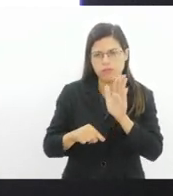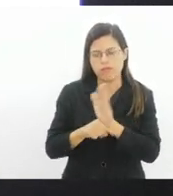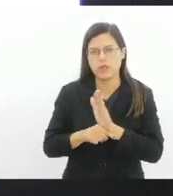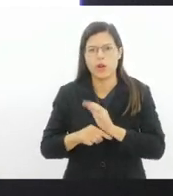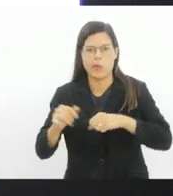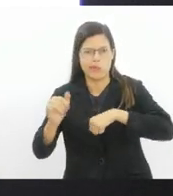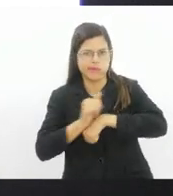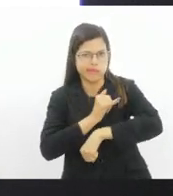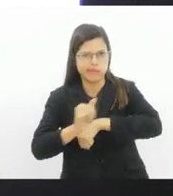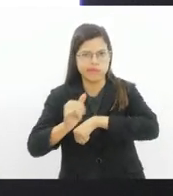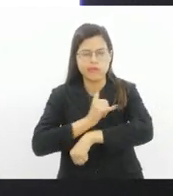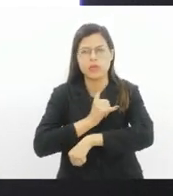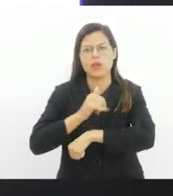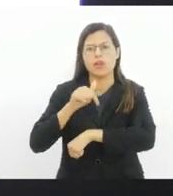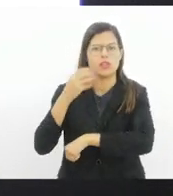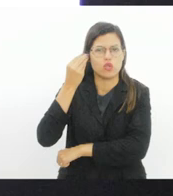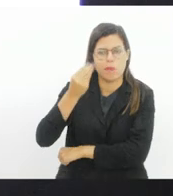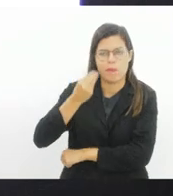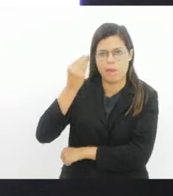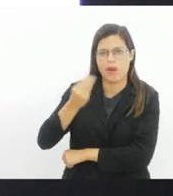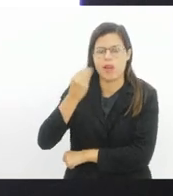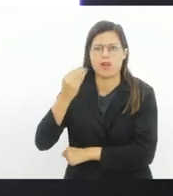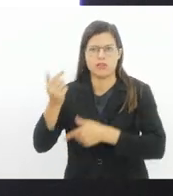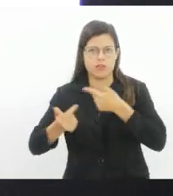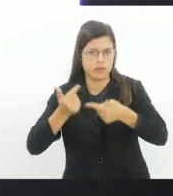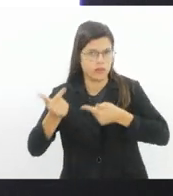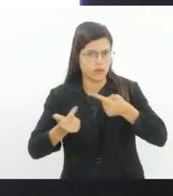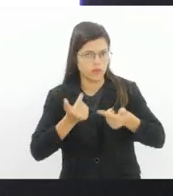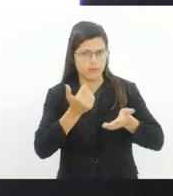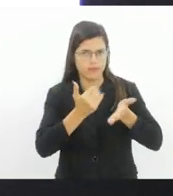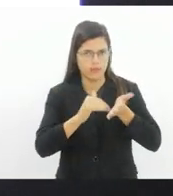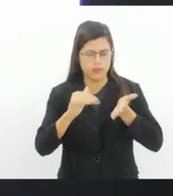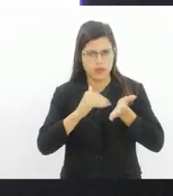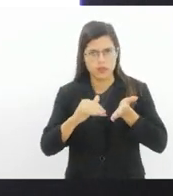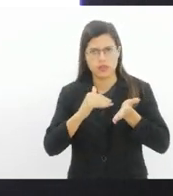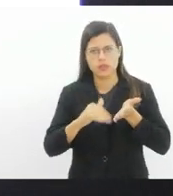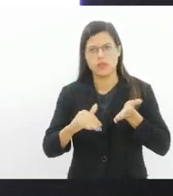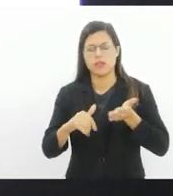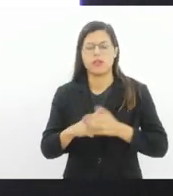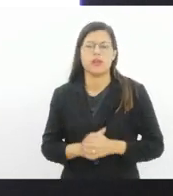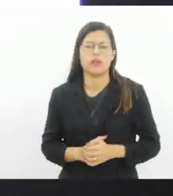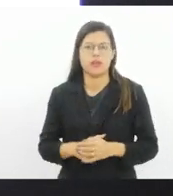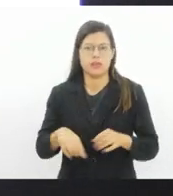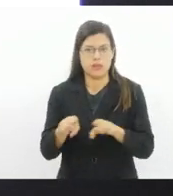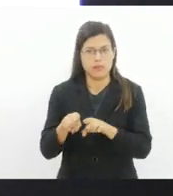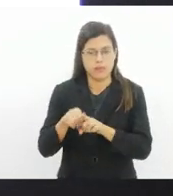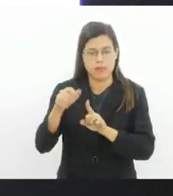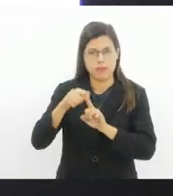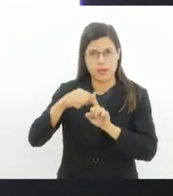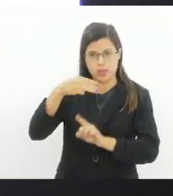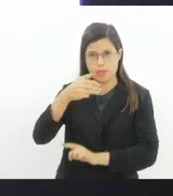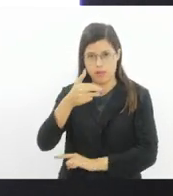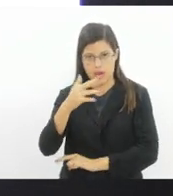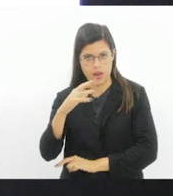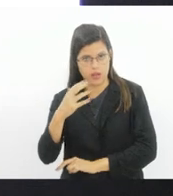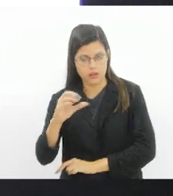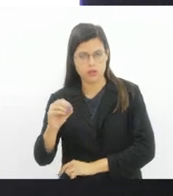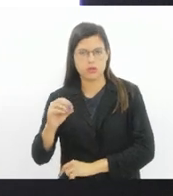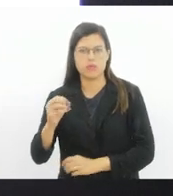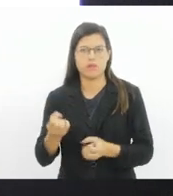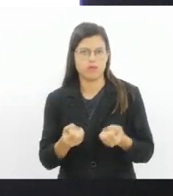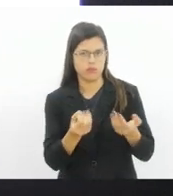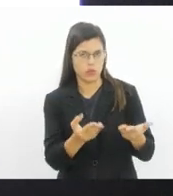na estruturação de dados para o trabalho desenvolvido pela Secretaria. Inclusive, em março, a gente entregou uma